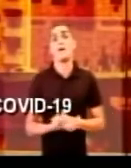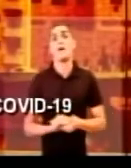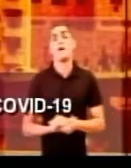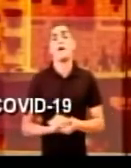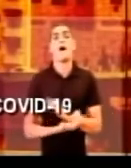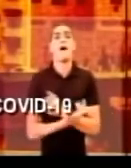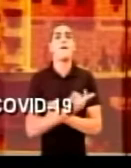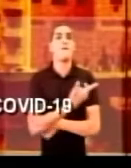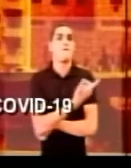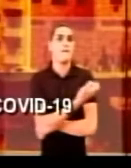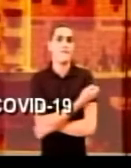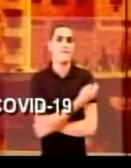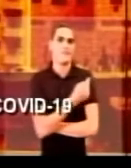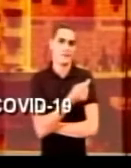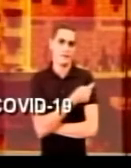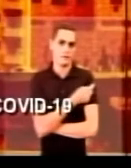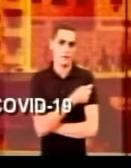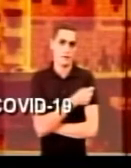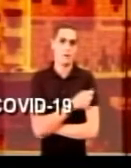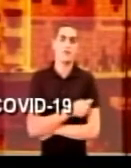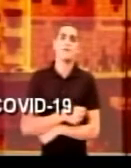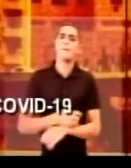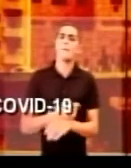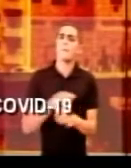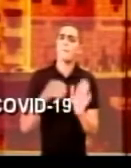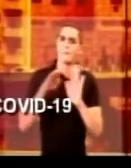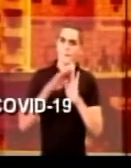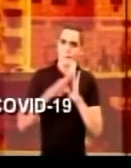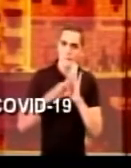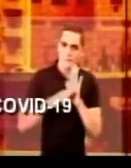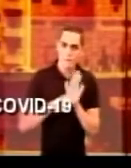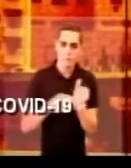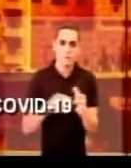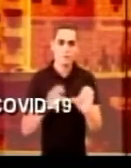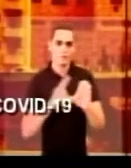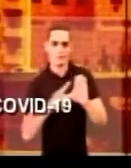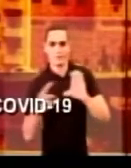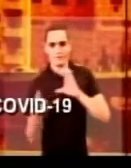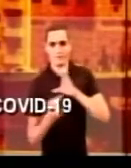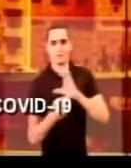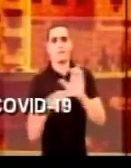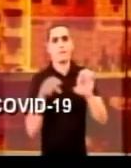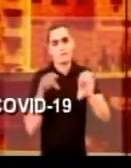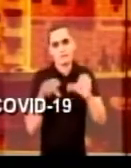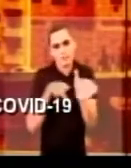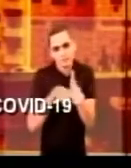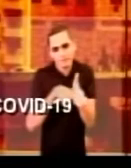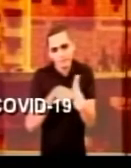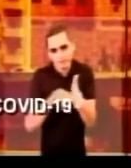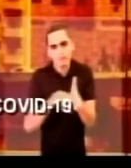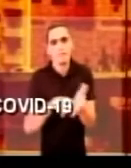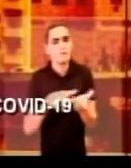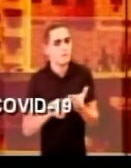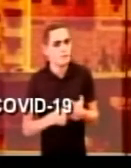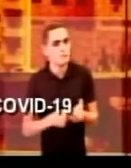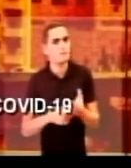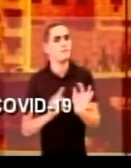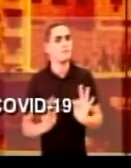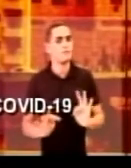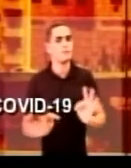uma coisa extremamente programada, onde a tecnologia que nós temos hoje